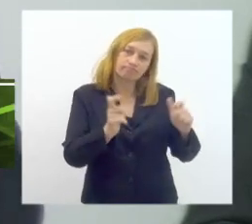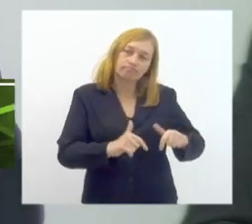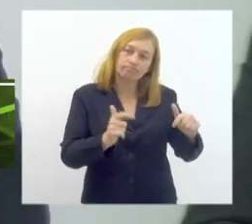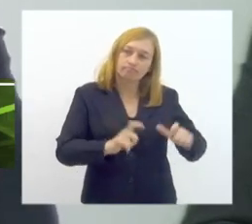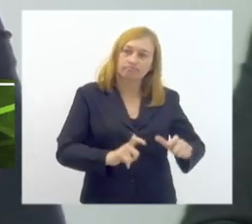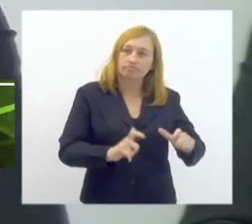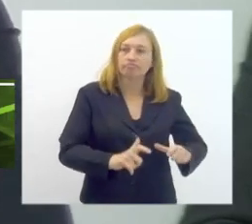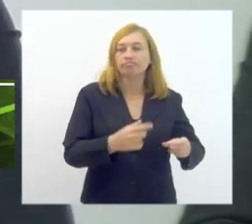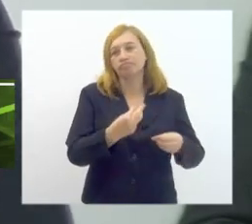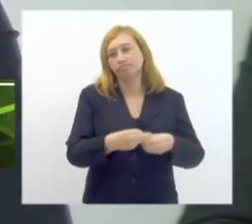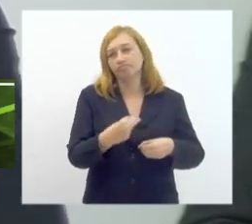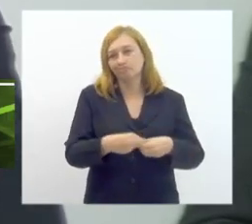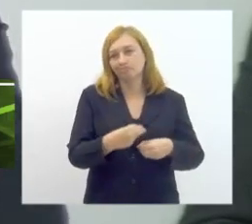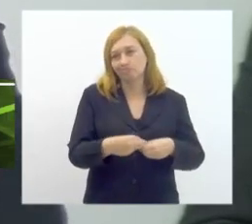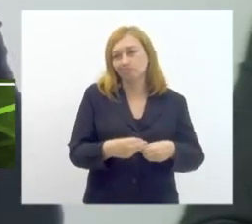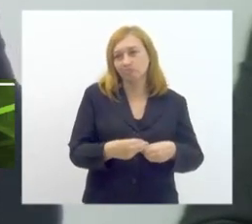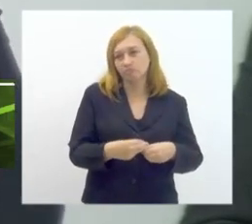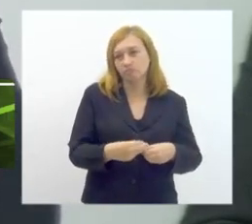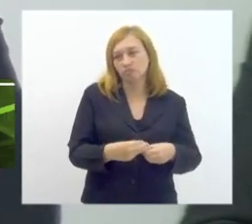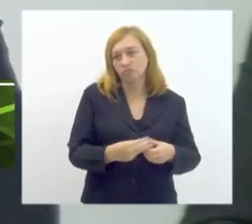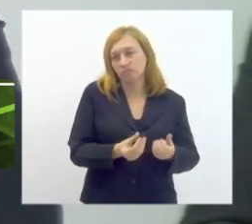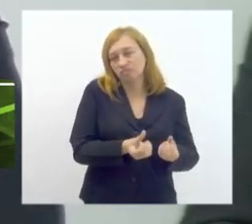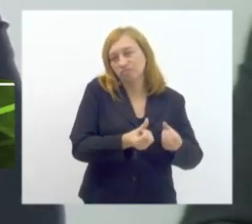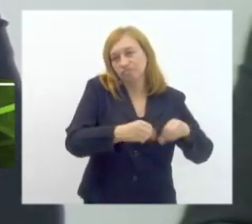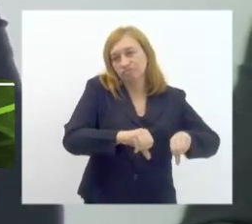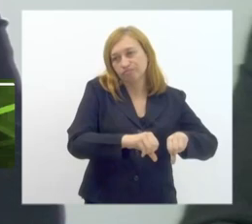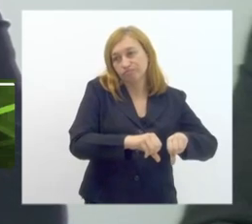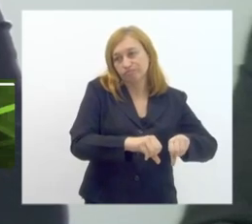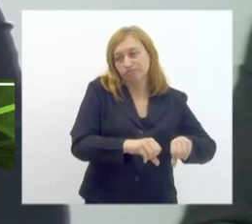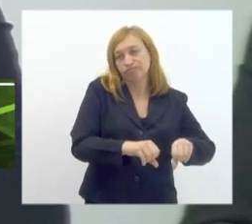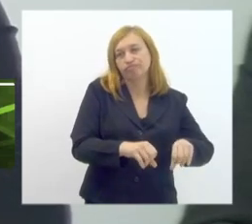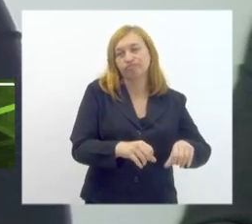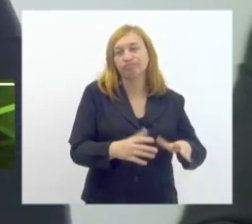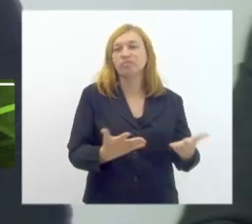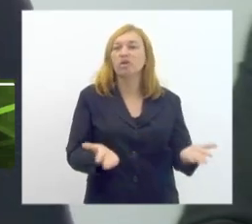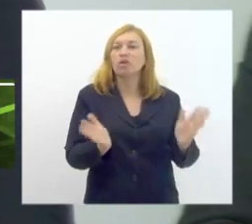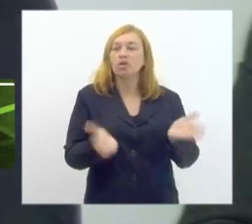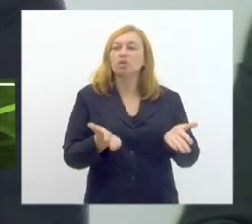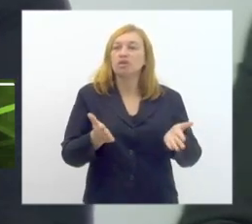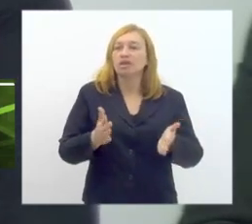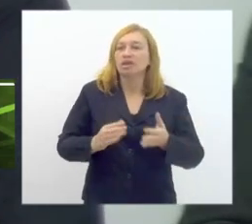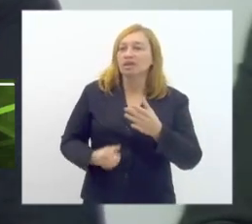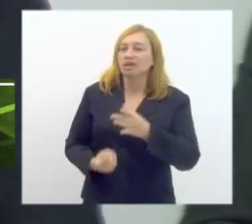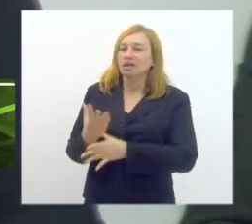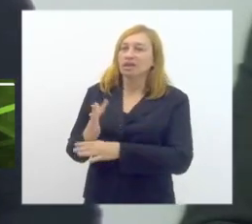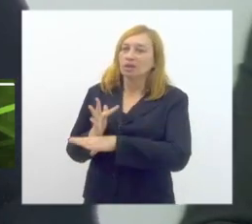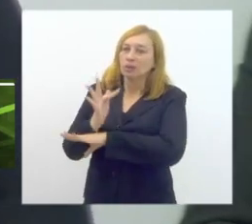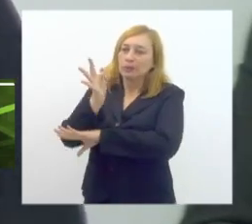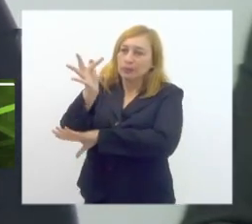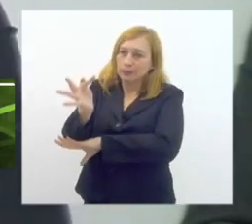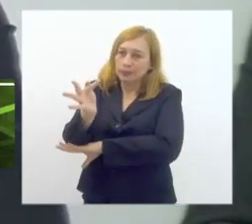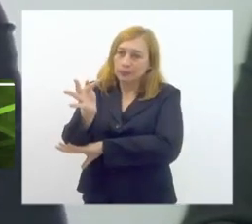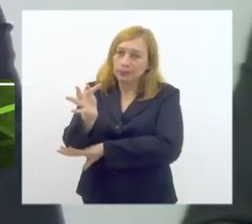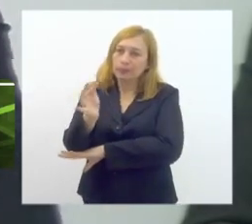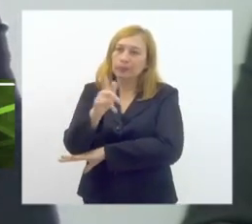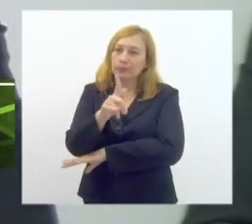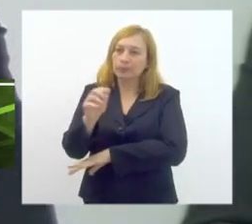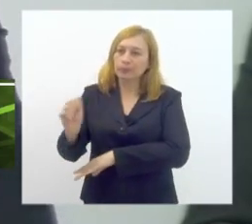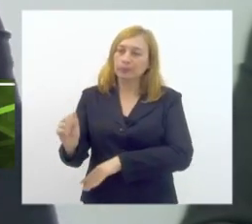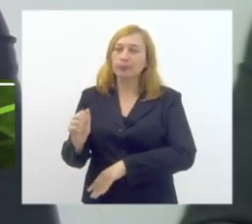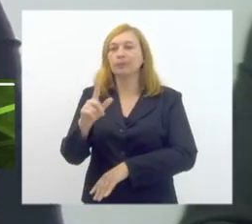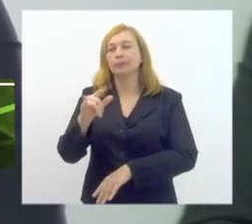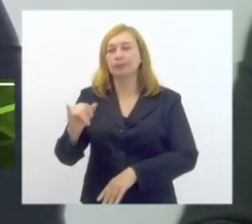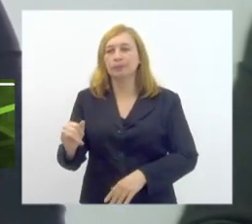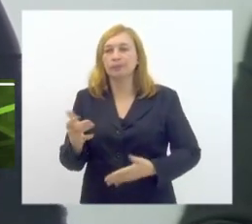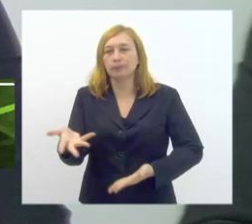principalmente aqueles que estão ao redor do polo. Né, hoje nasce a esperança com o Gaslube, e a gente está na expectativa e com